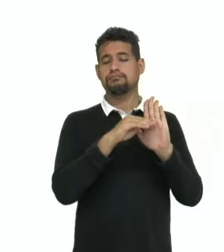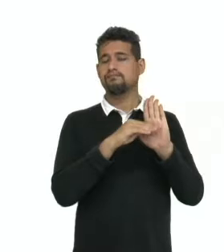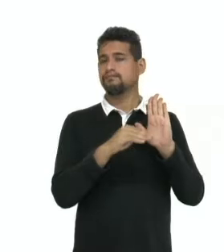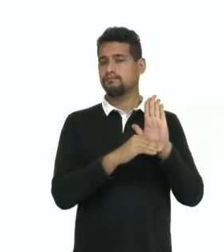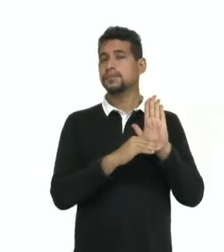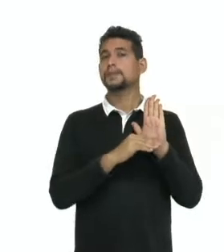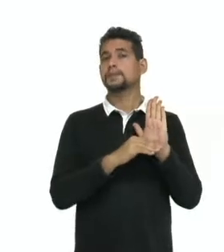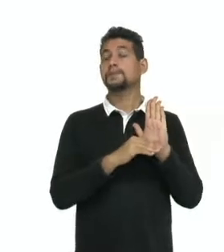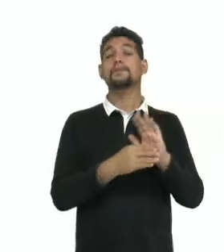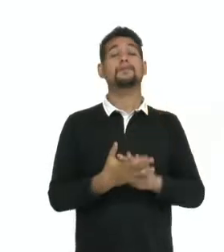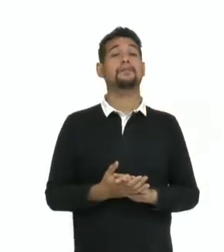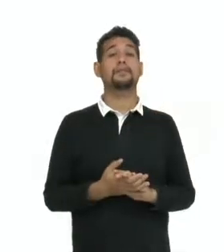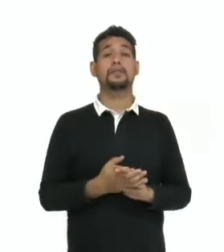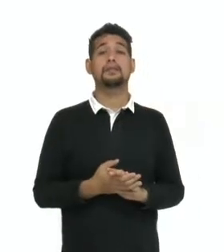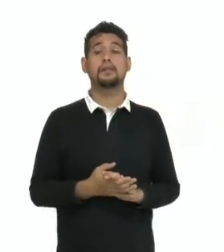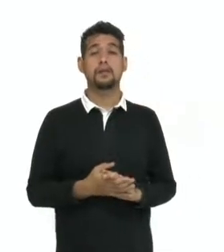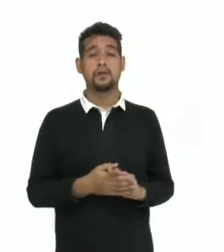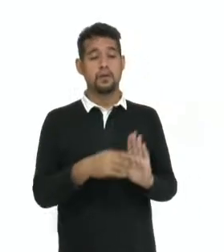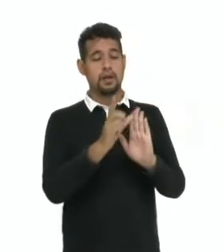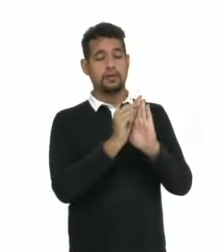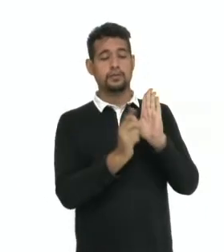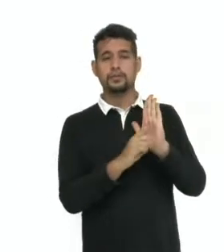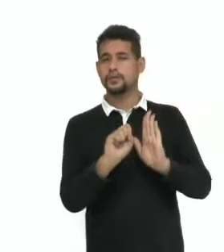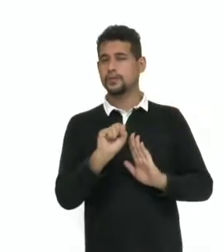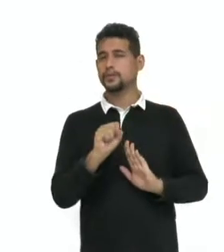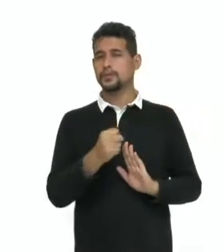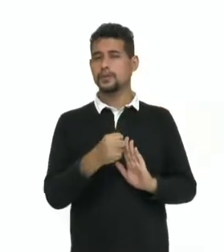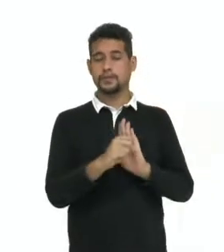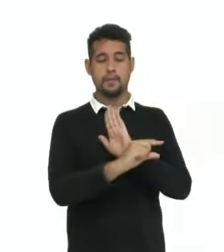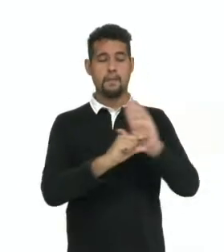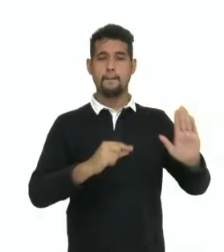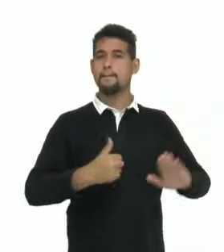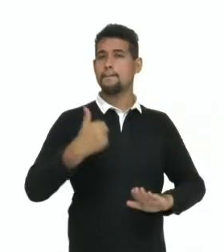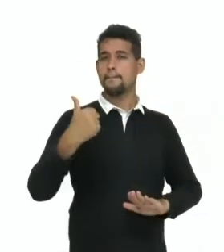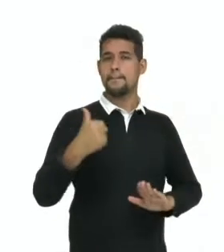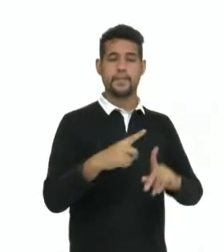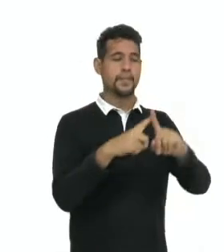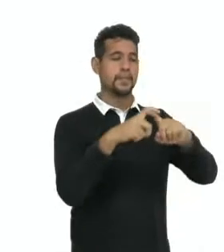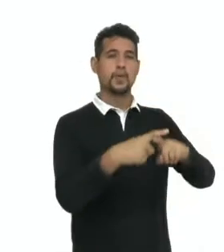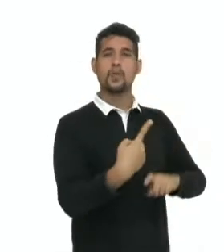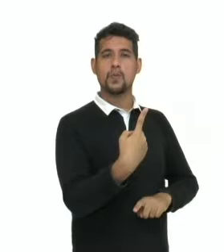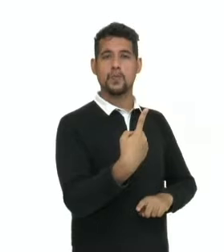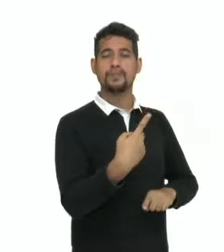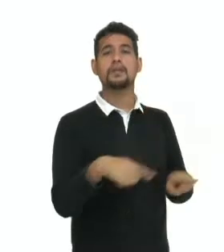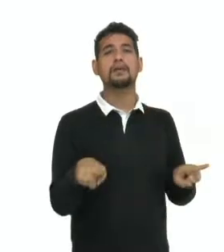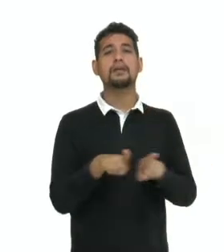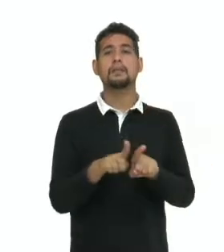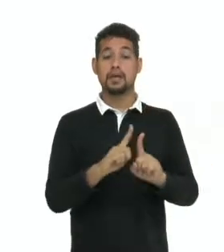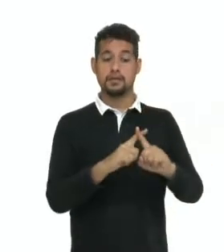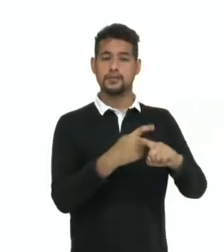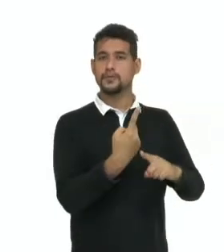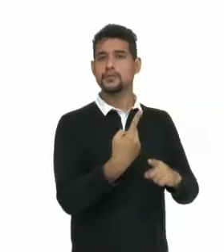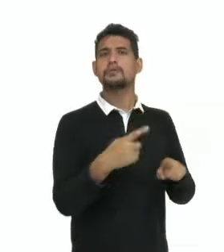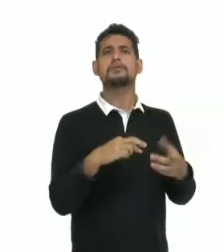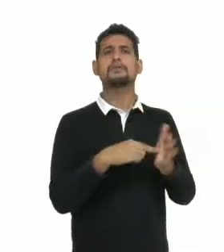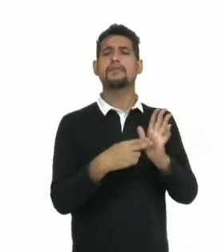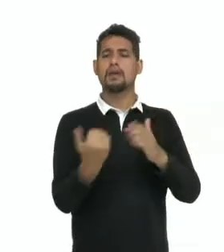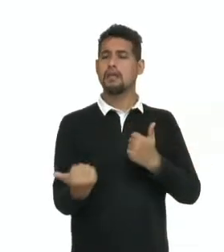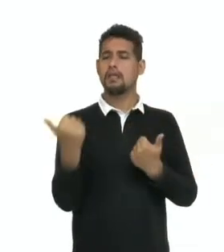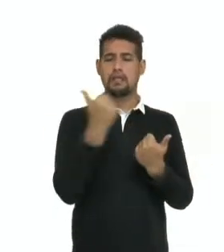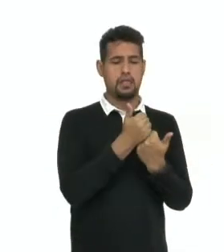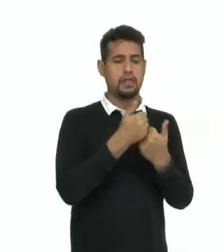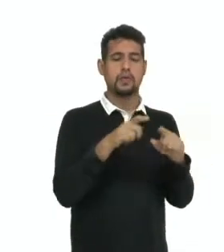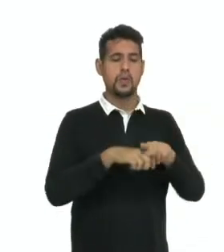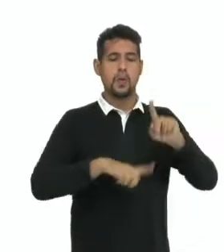do Consumidor, no seu artigo 18, parágrafo 1º, inciso 1. Inciso 1. A substituição